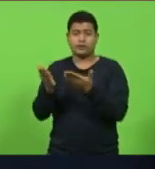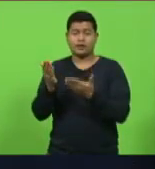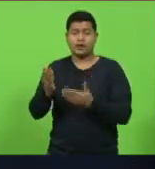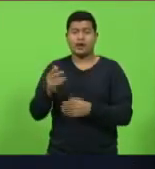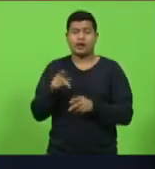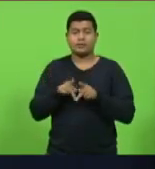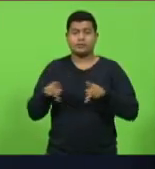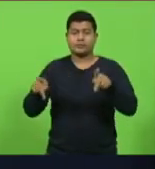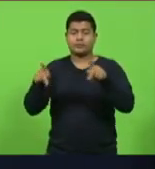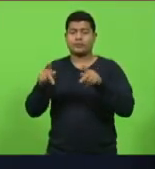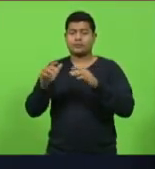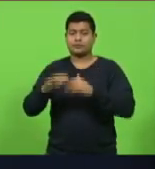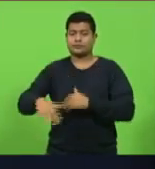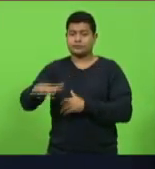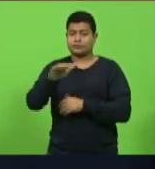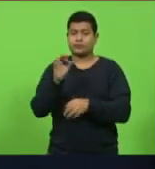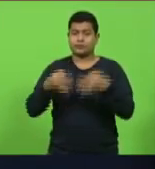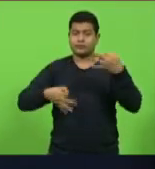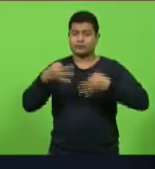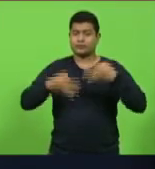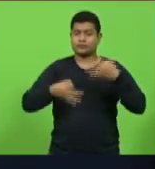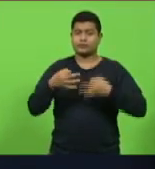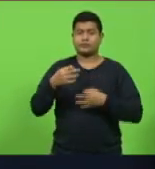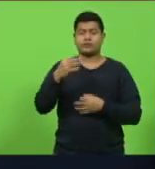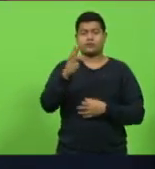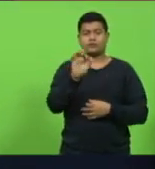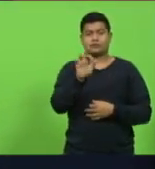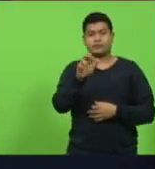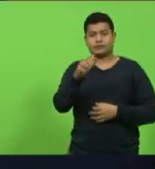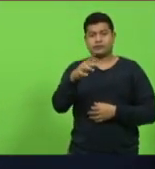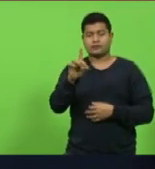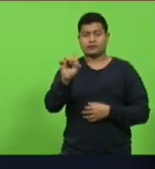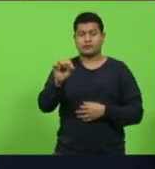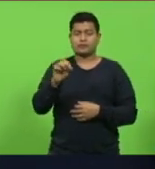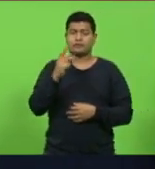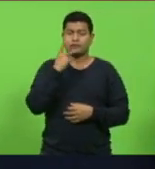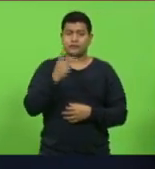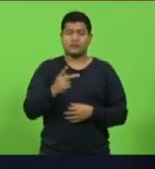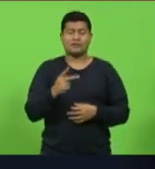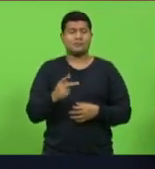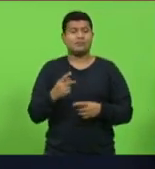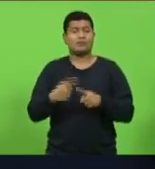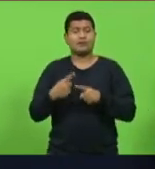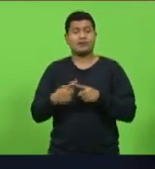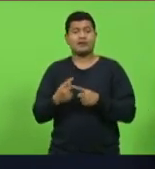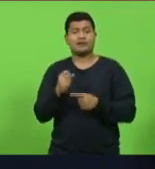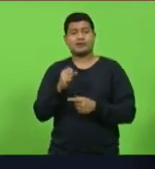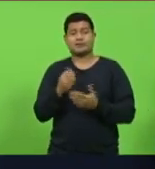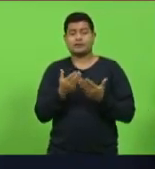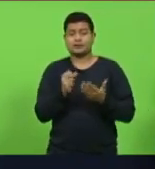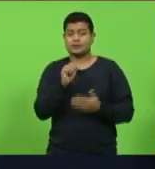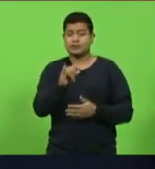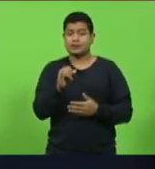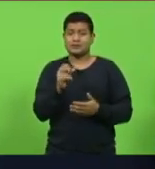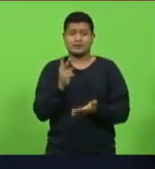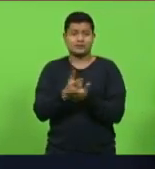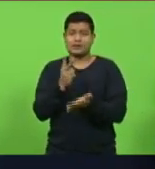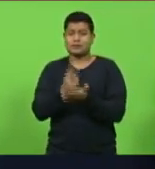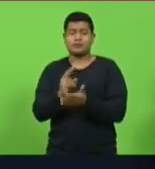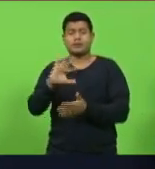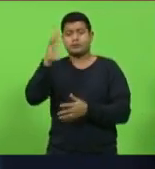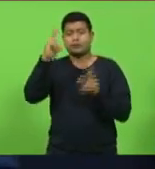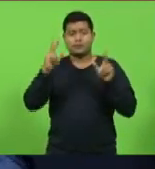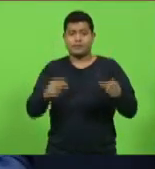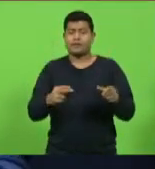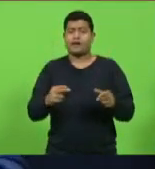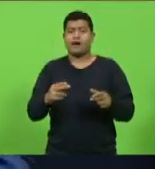do contrário sempre haveria uma responsabilização do chefe de poder por atos ímprobos cometidos